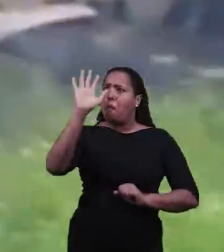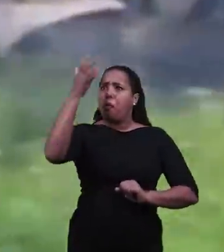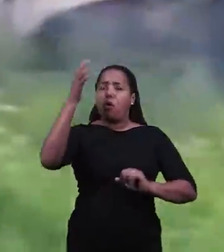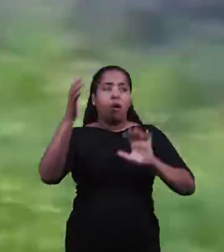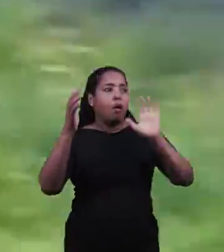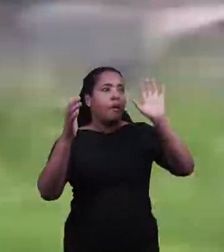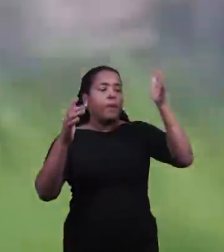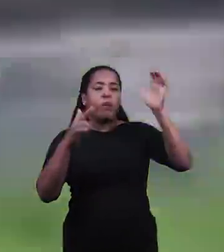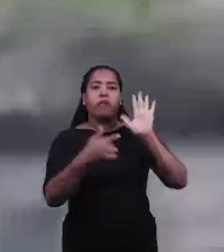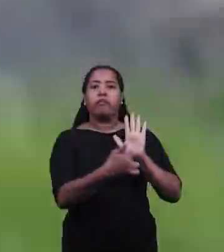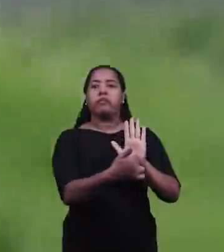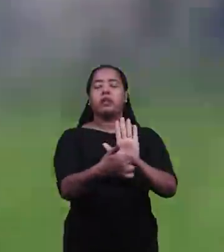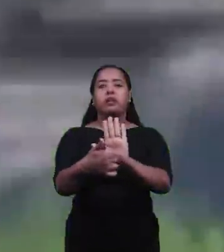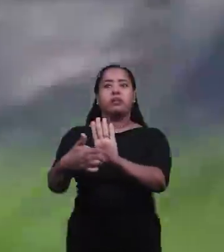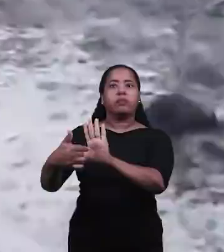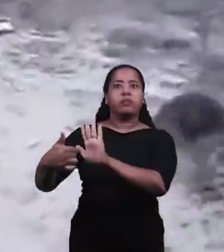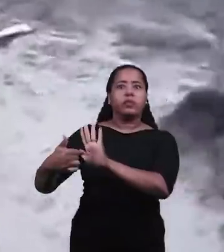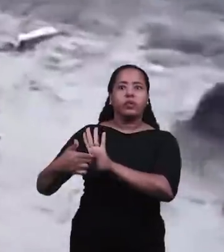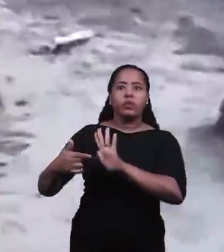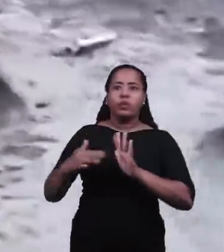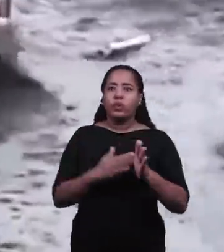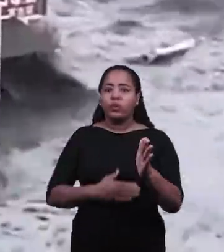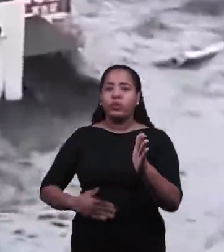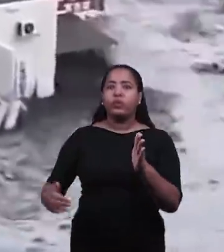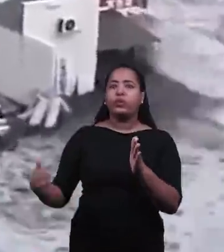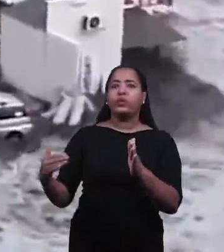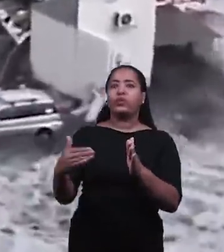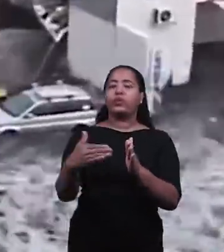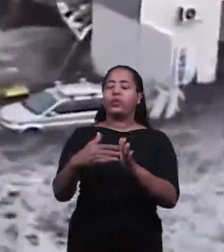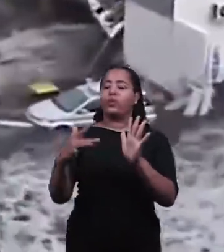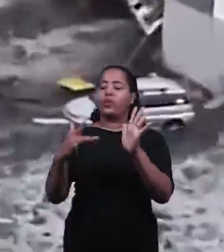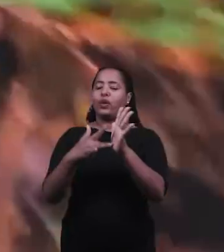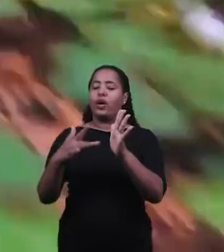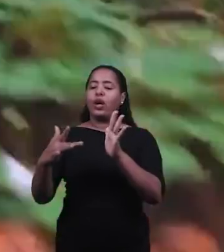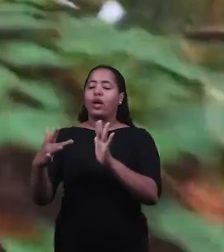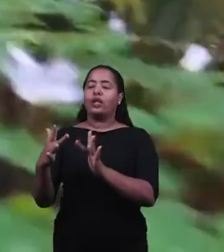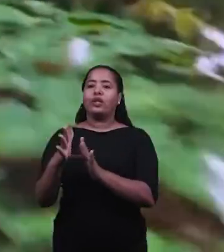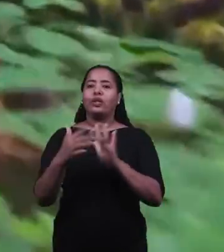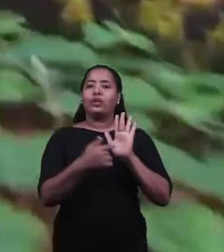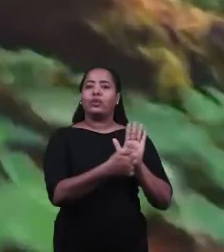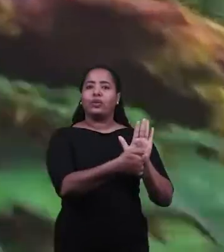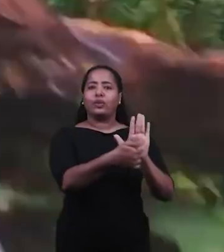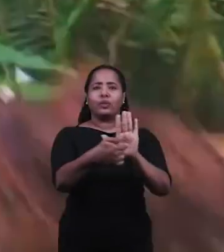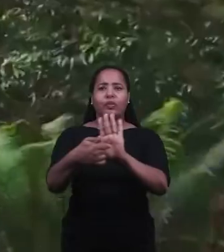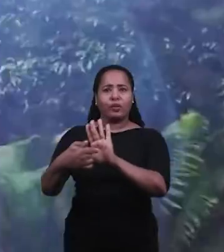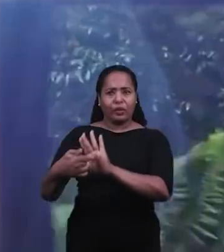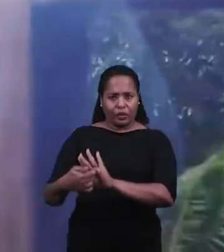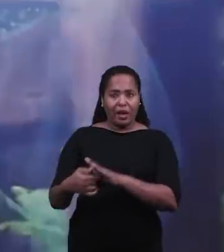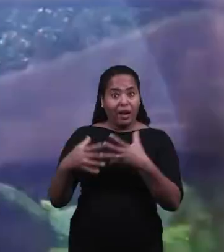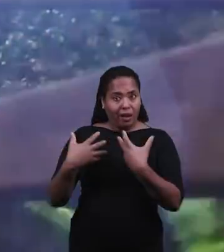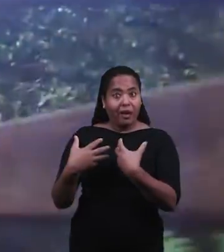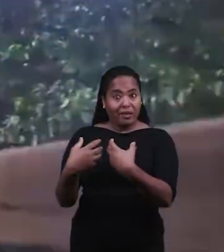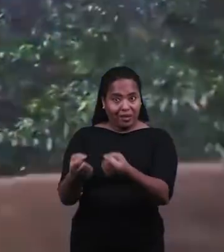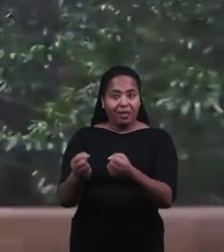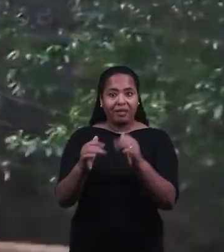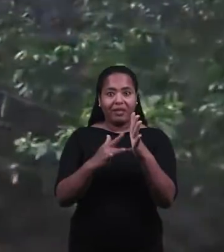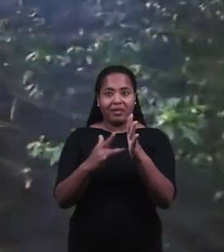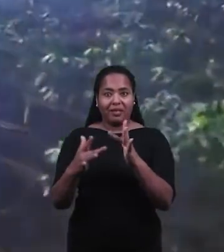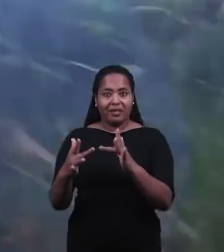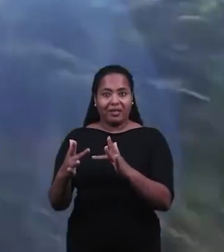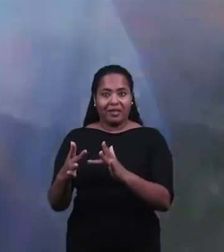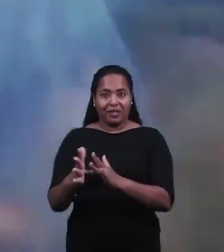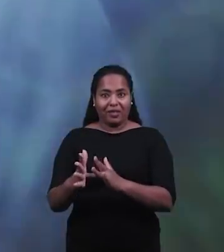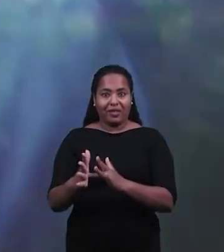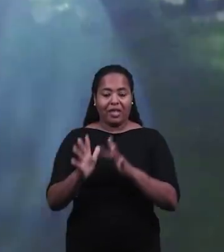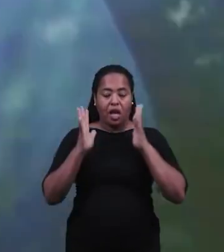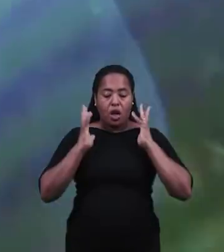estão nos declarando que vai se passando o que Jesus falou. Venha Cristo que Ele te reveste com o